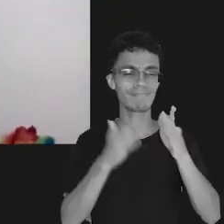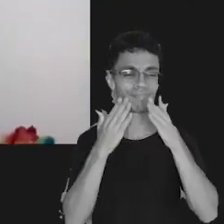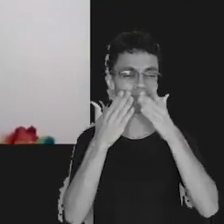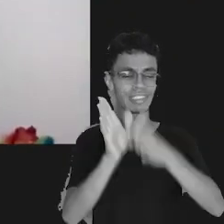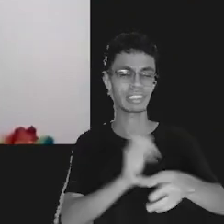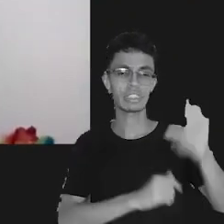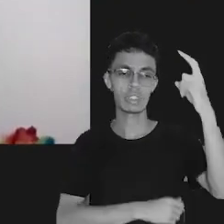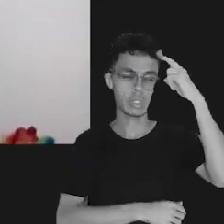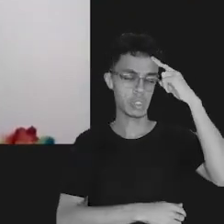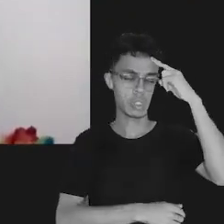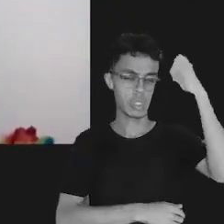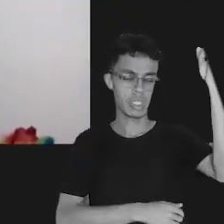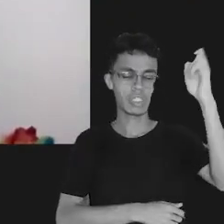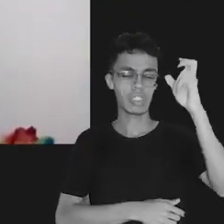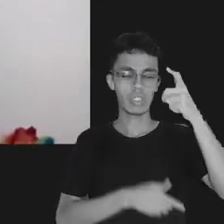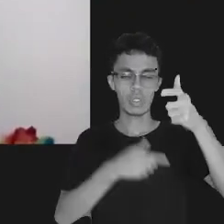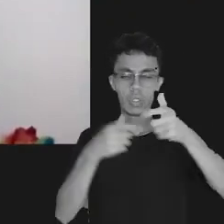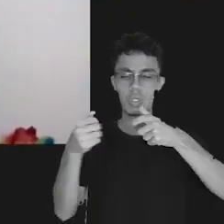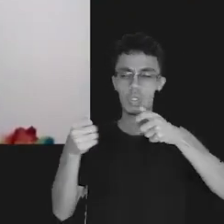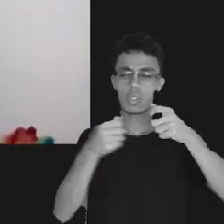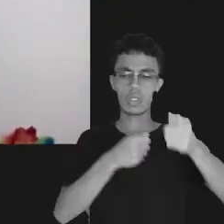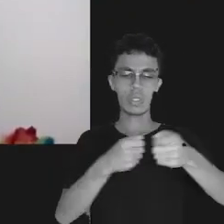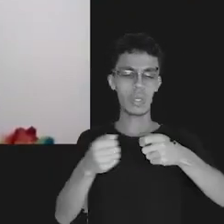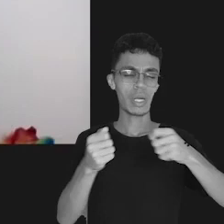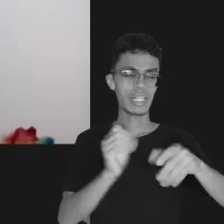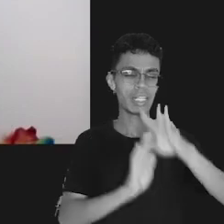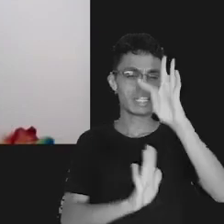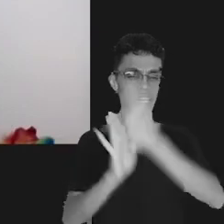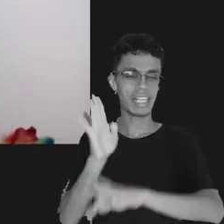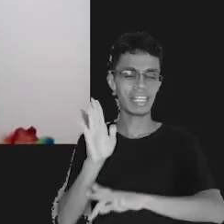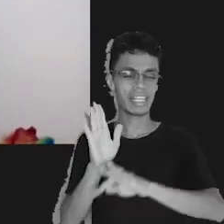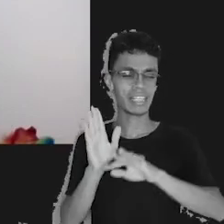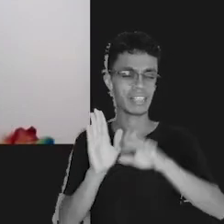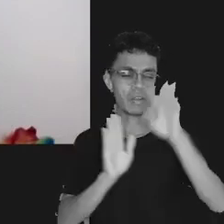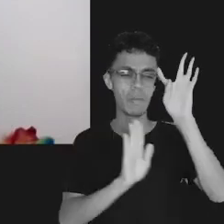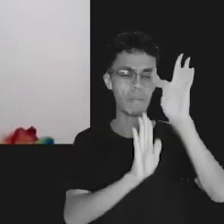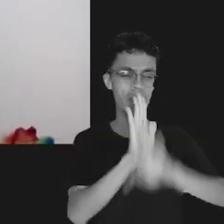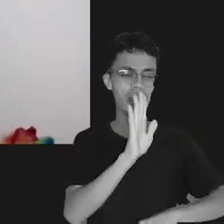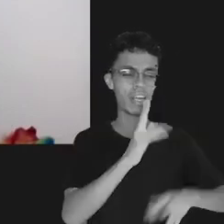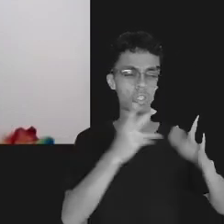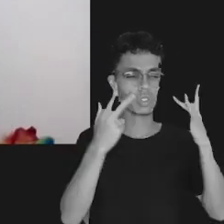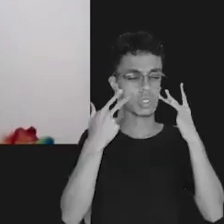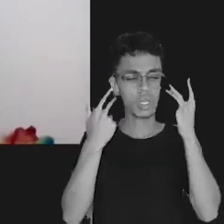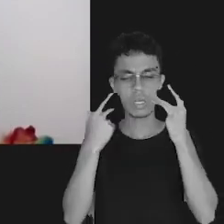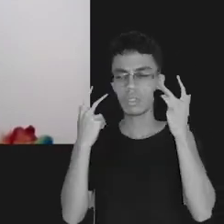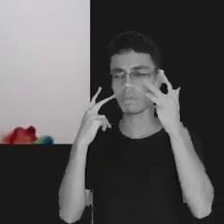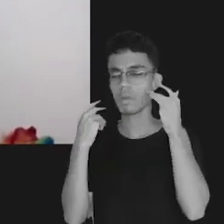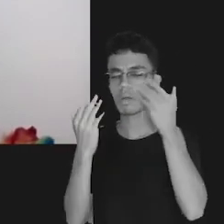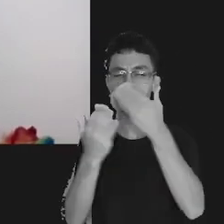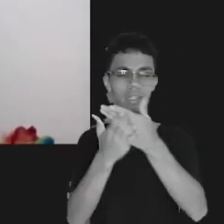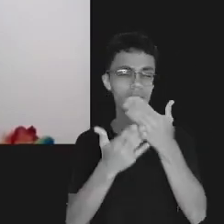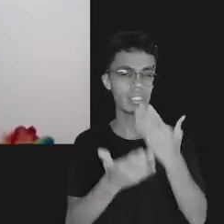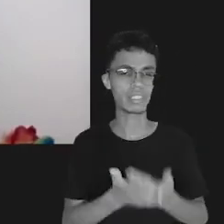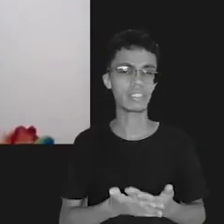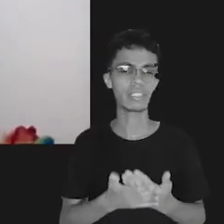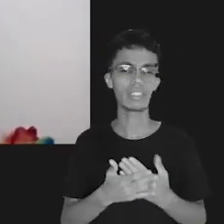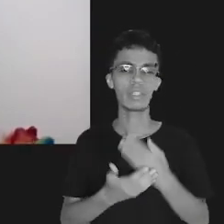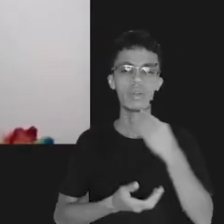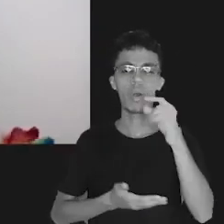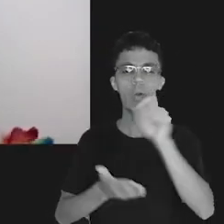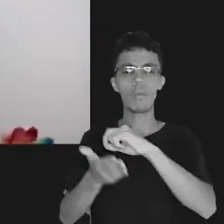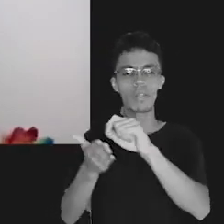então acho que ela dominava deve ter lido vários estilos de teatro diferentes, né, porque até na